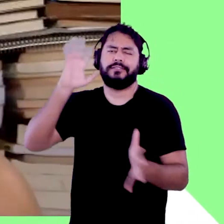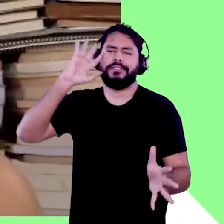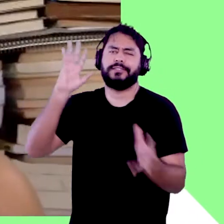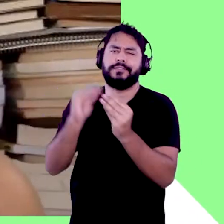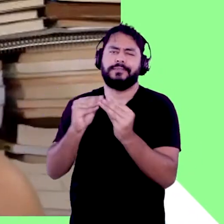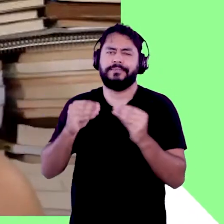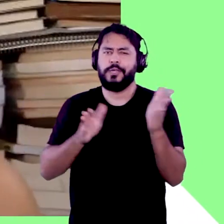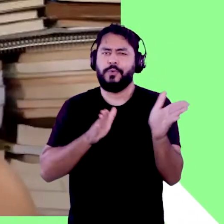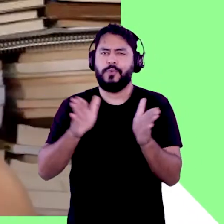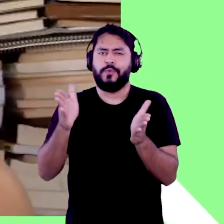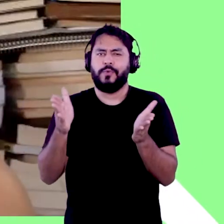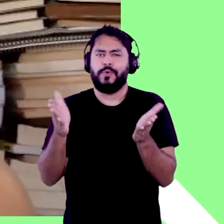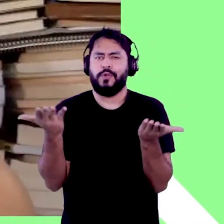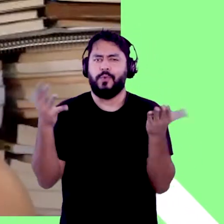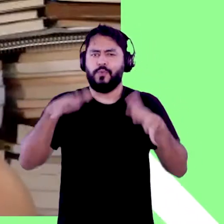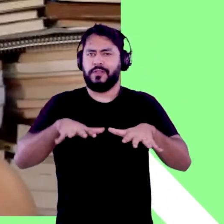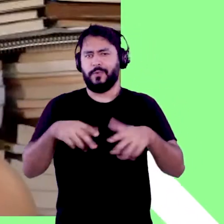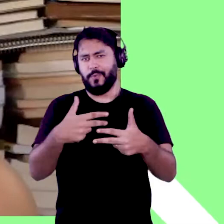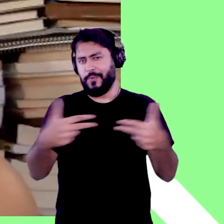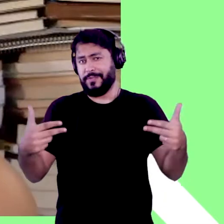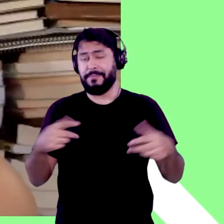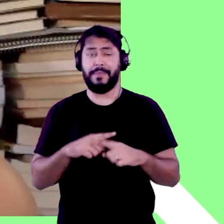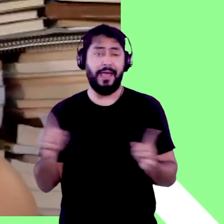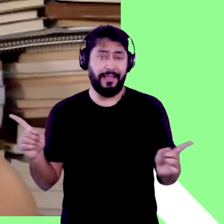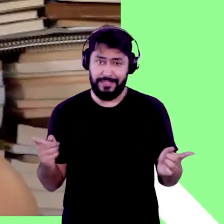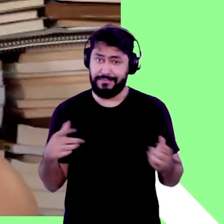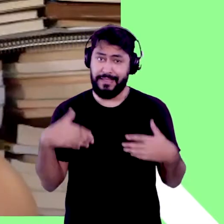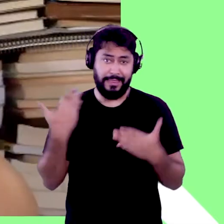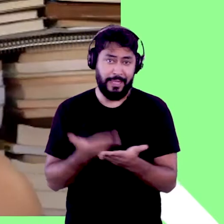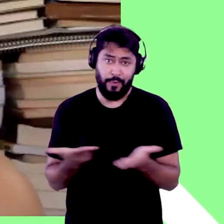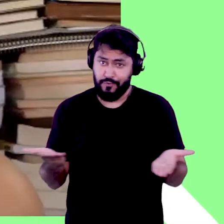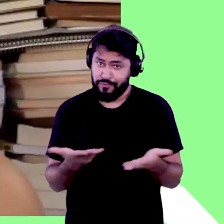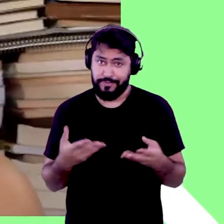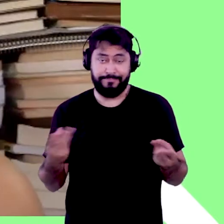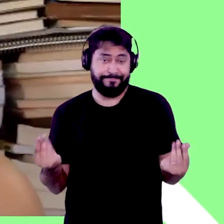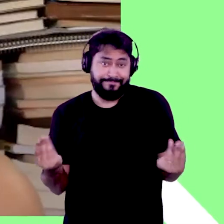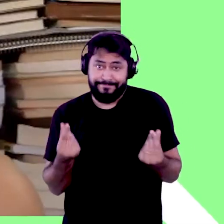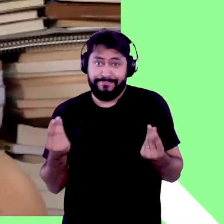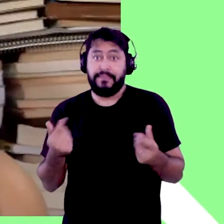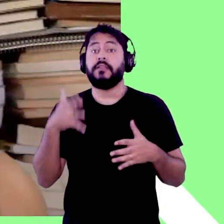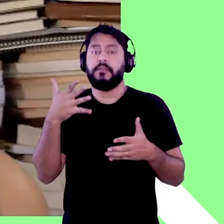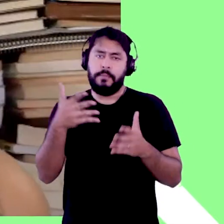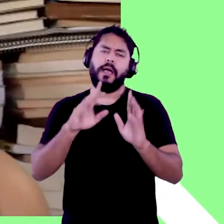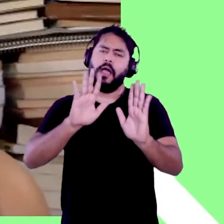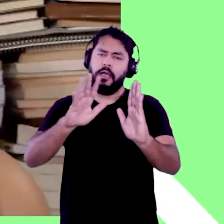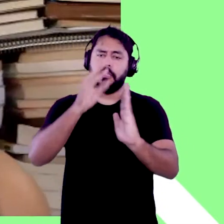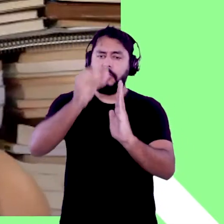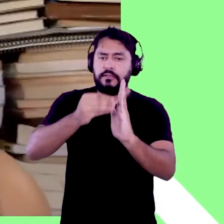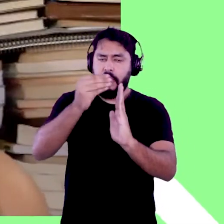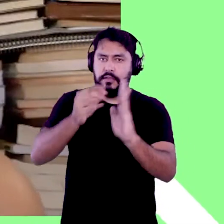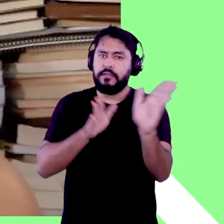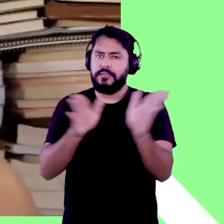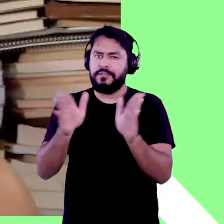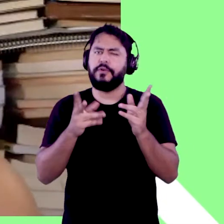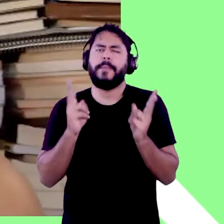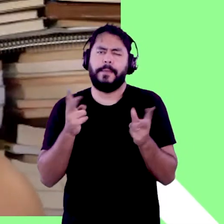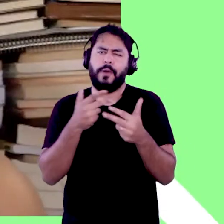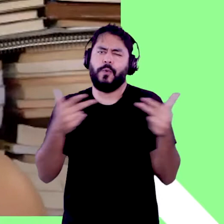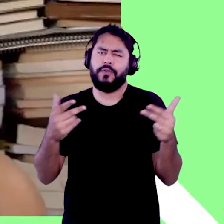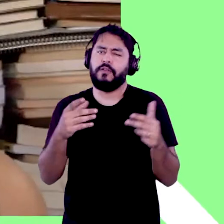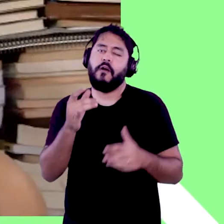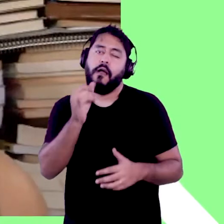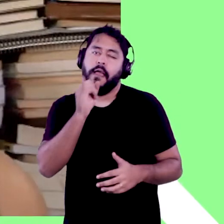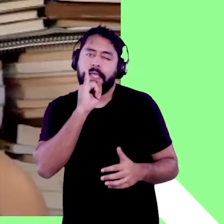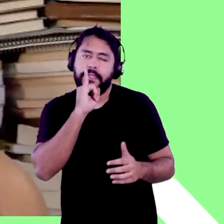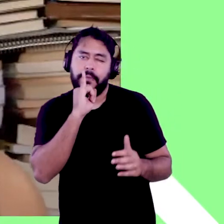equidade, e falar do design acessível é a mesma coisa, porque vou até trazer um exemplo para ficar mais